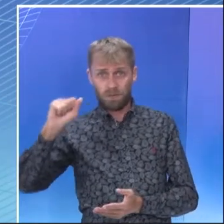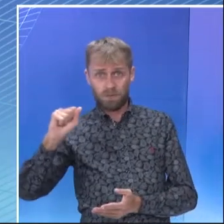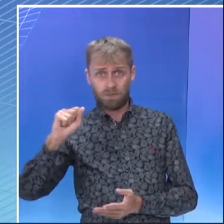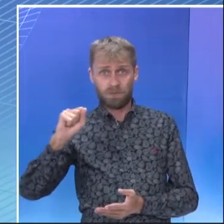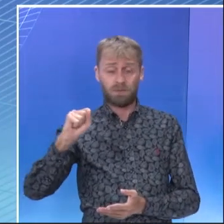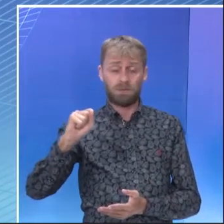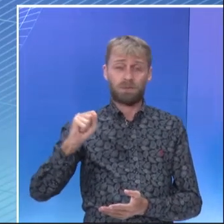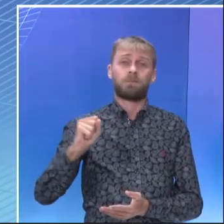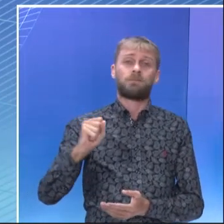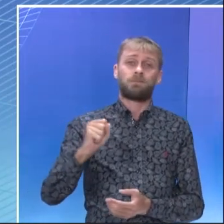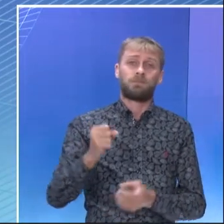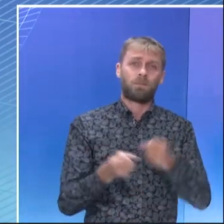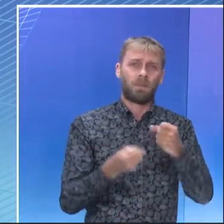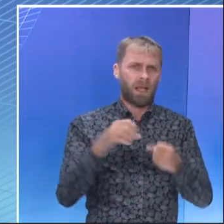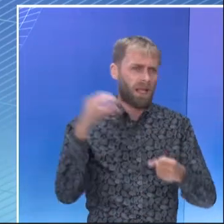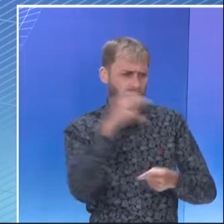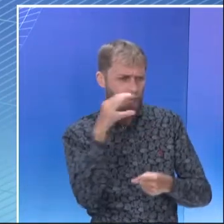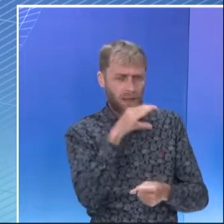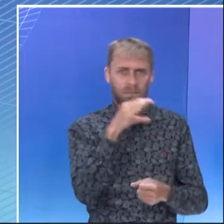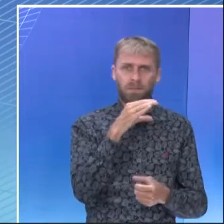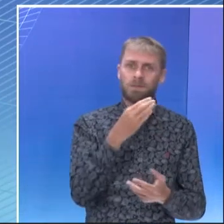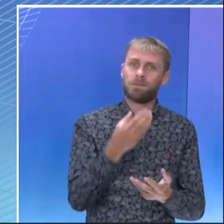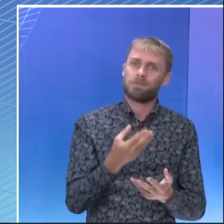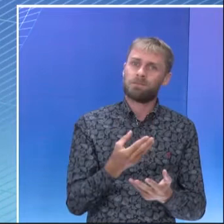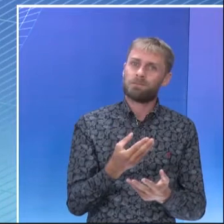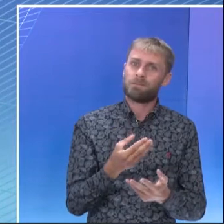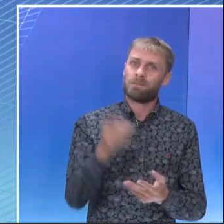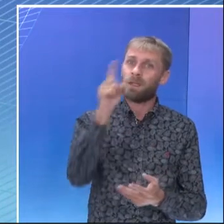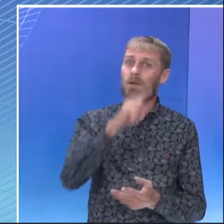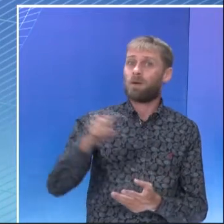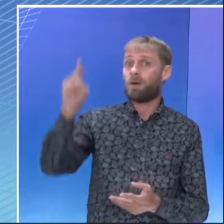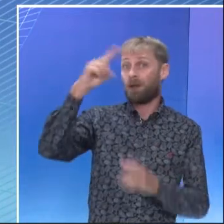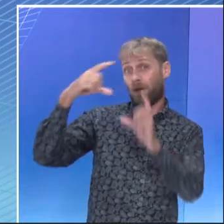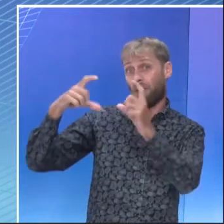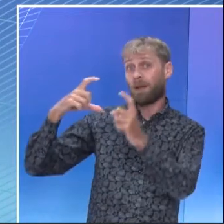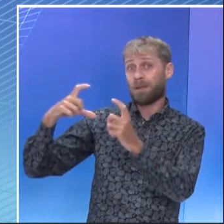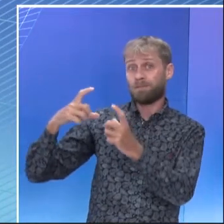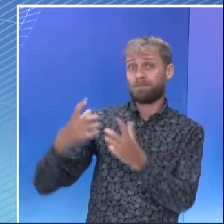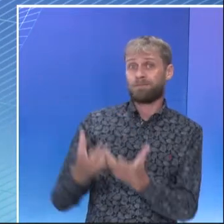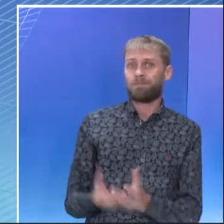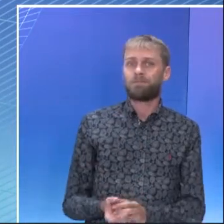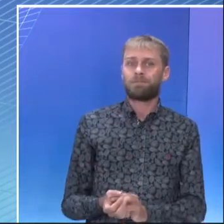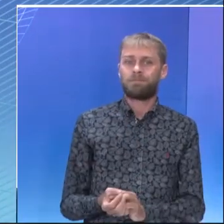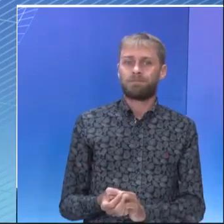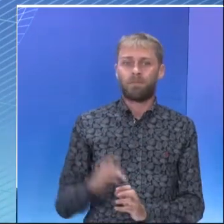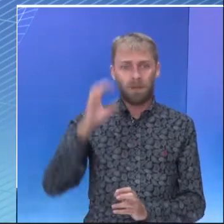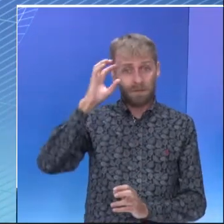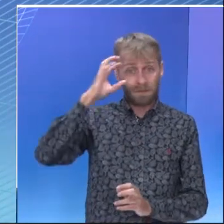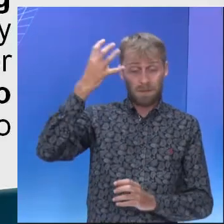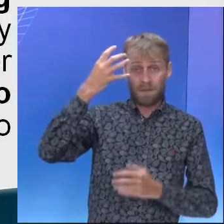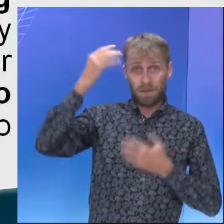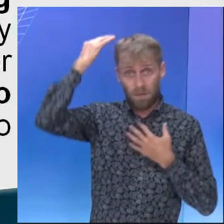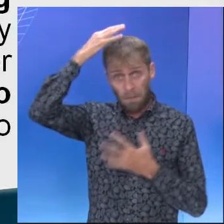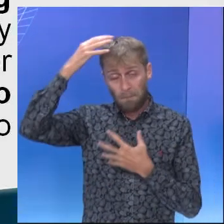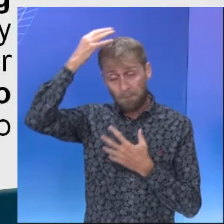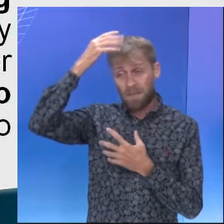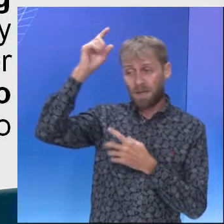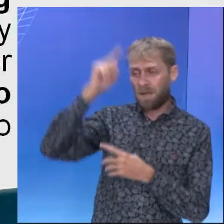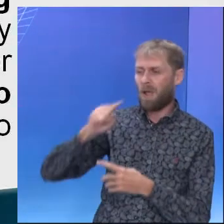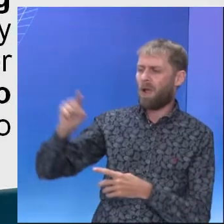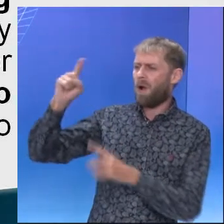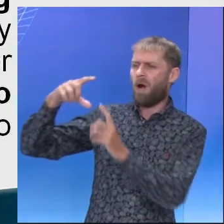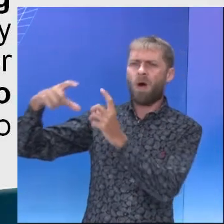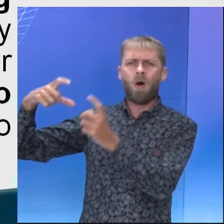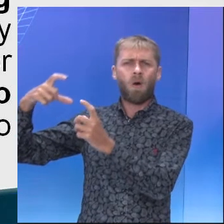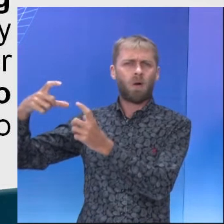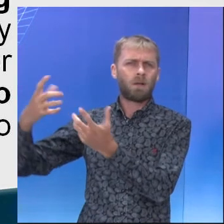quentes? Então, que eram velozes, o wheels é roda, tá? Então, creating showers on wheels